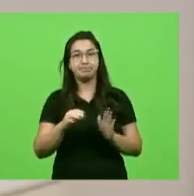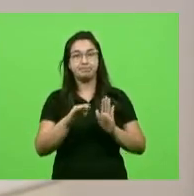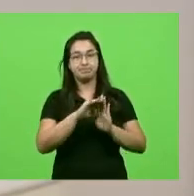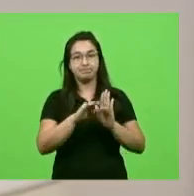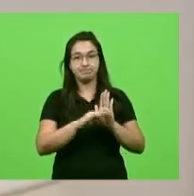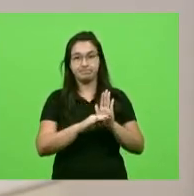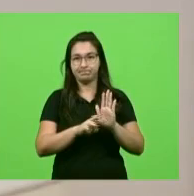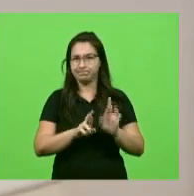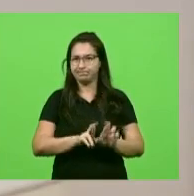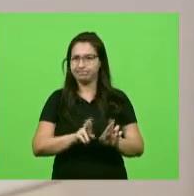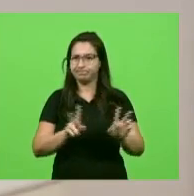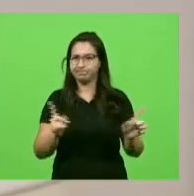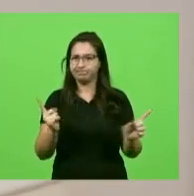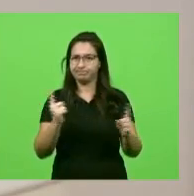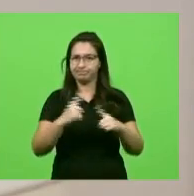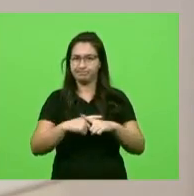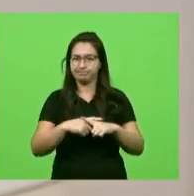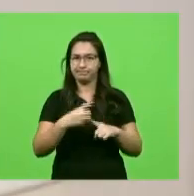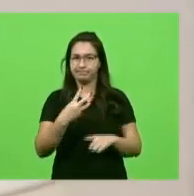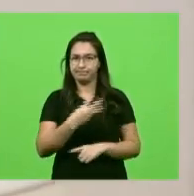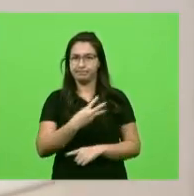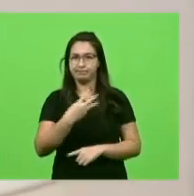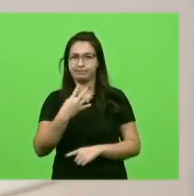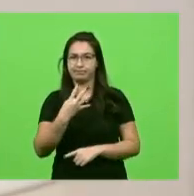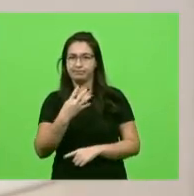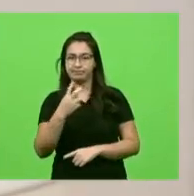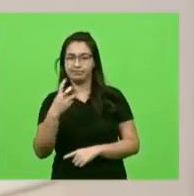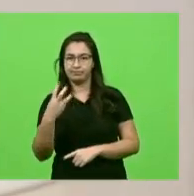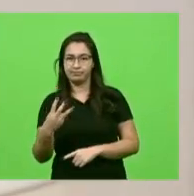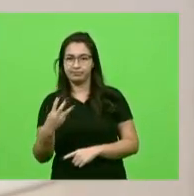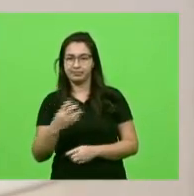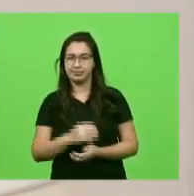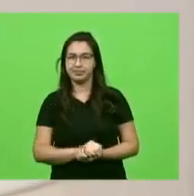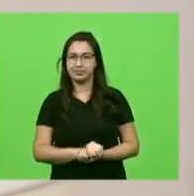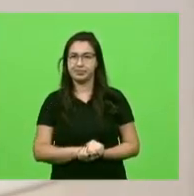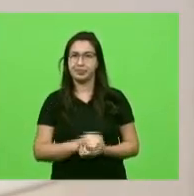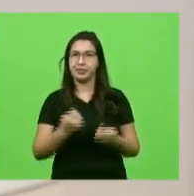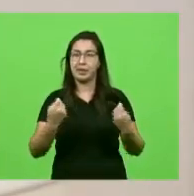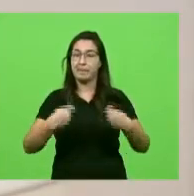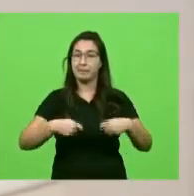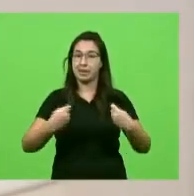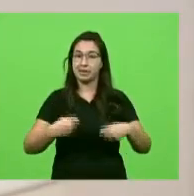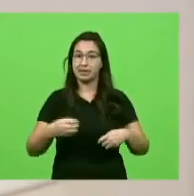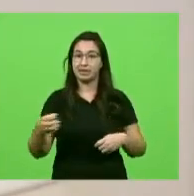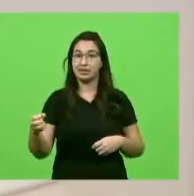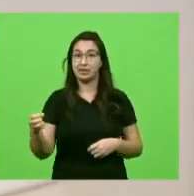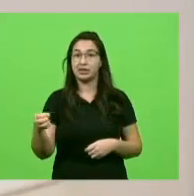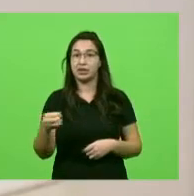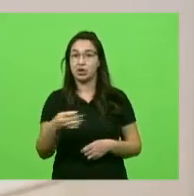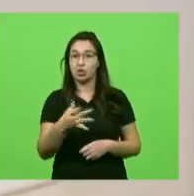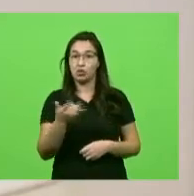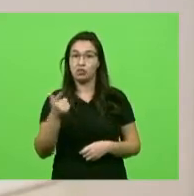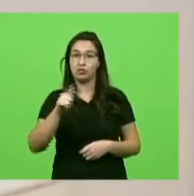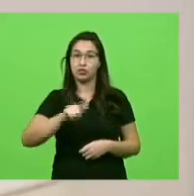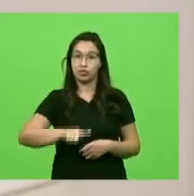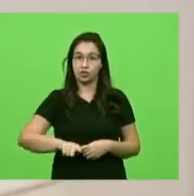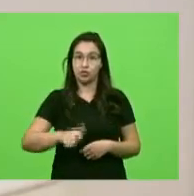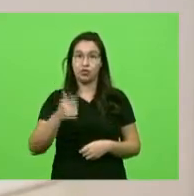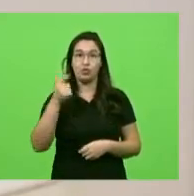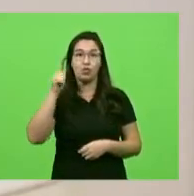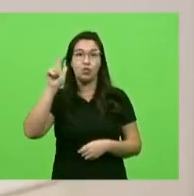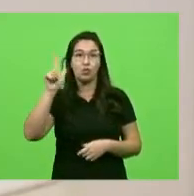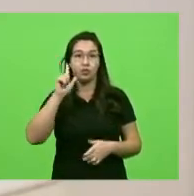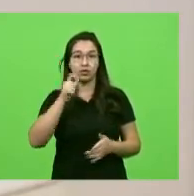fornecimento 343, fecha aspas, tornando necessárias novas cotações e outras medidas inerentes